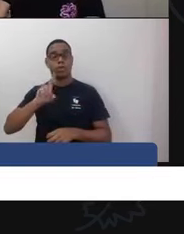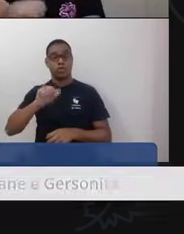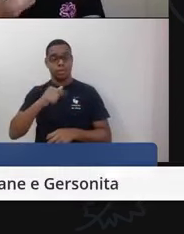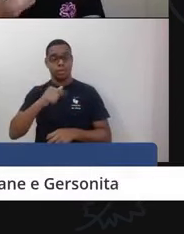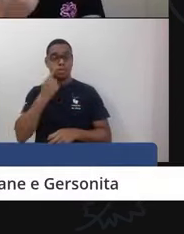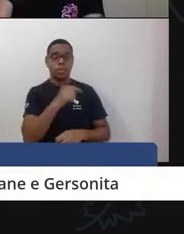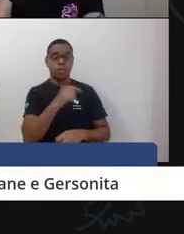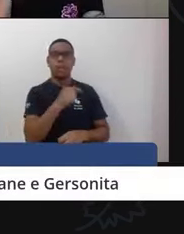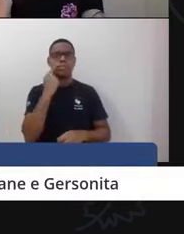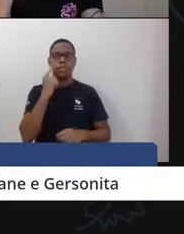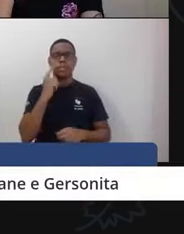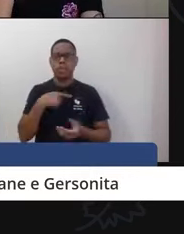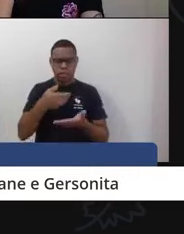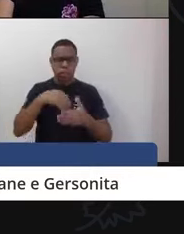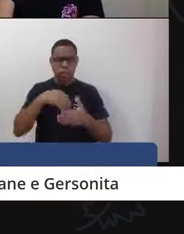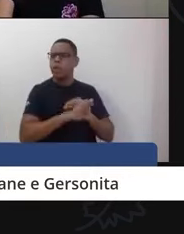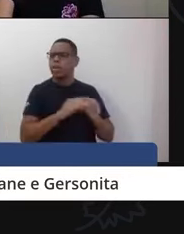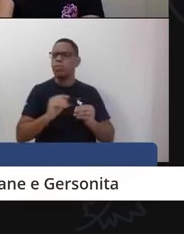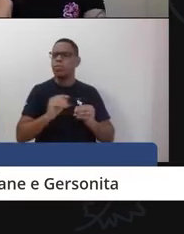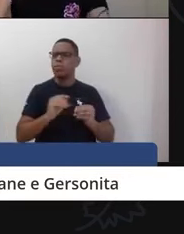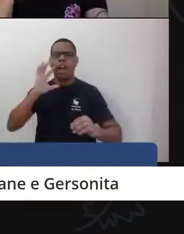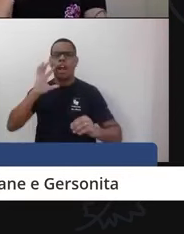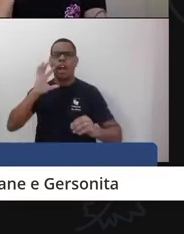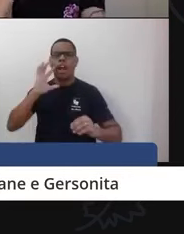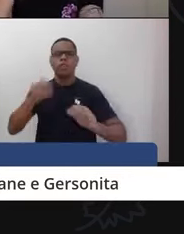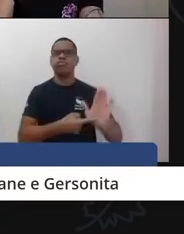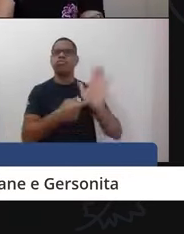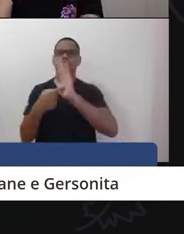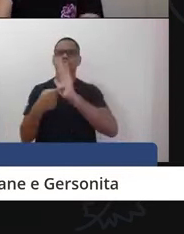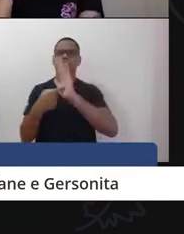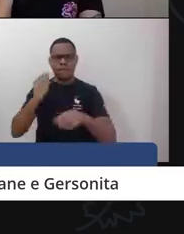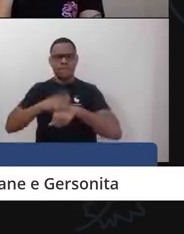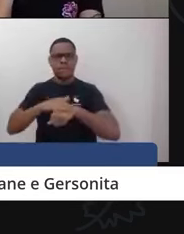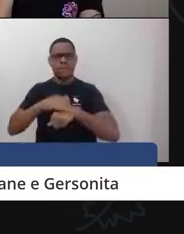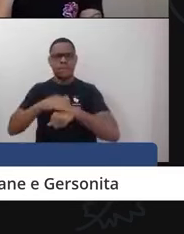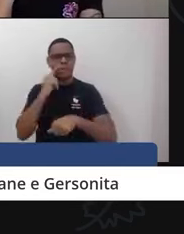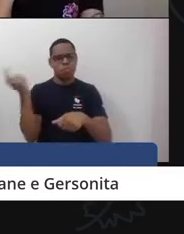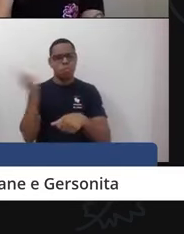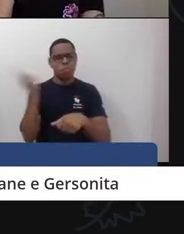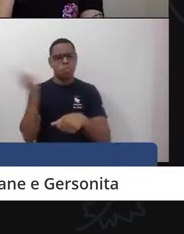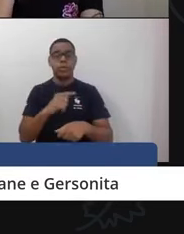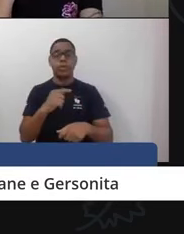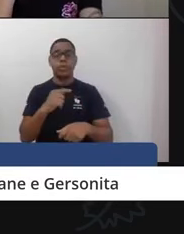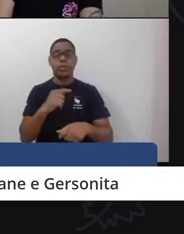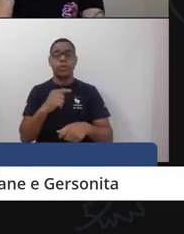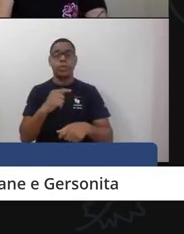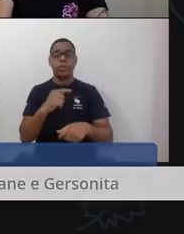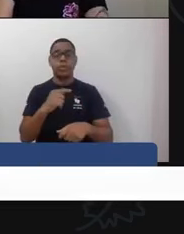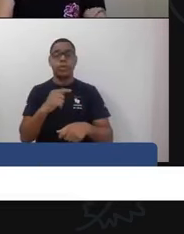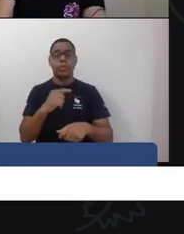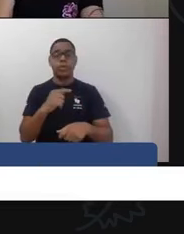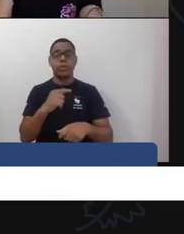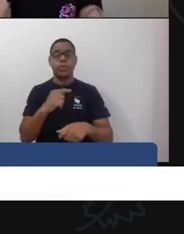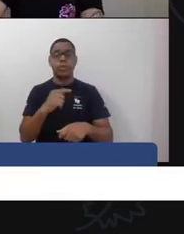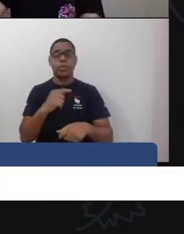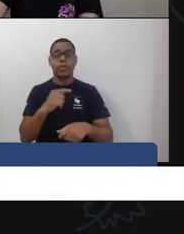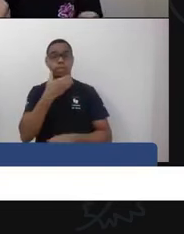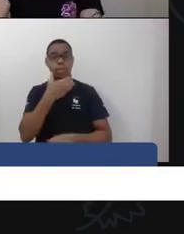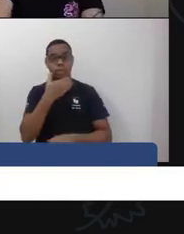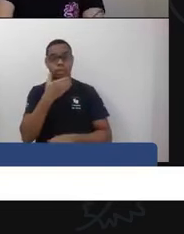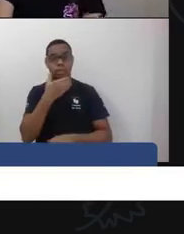tirar isso da gaveta, vamos fazer isso acontecer. Então, a gente funda o Entre Rodas aí em 2013, no dia 2 de dezembro de 2013,